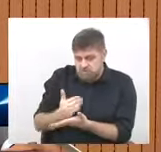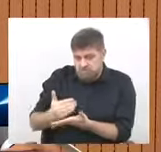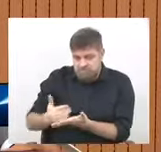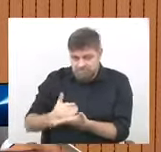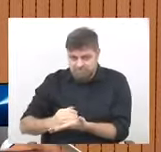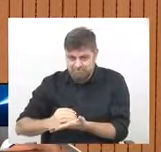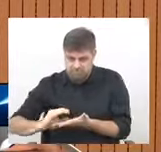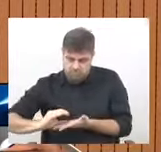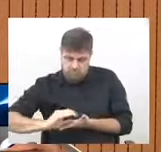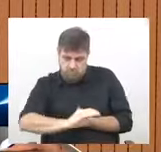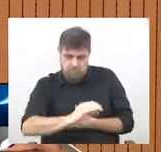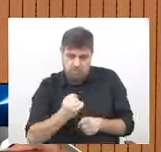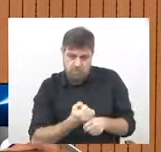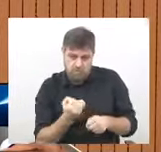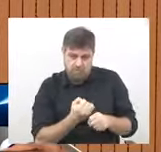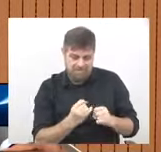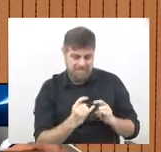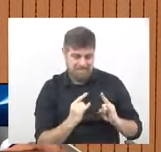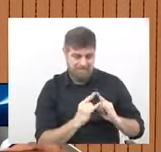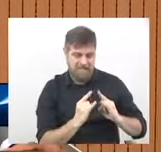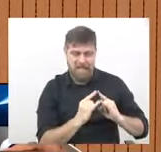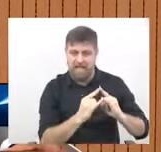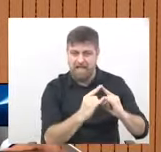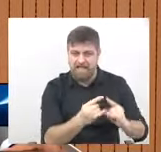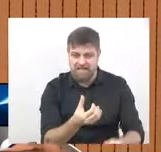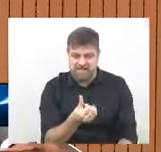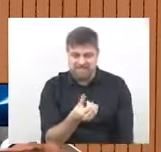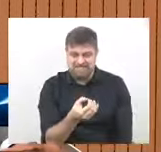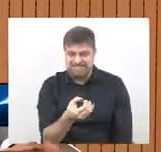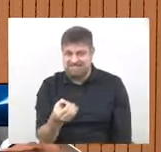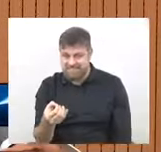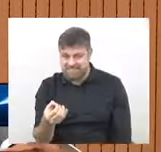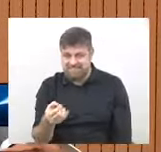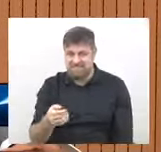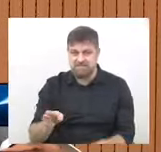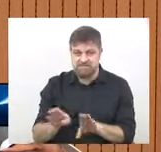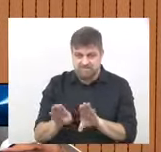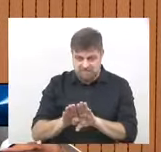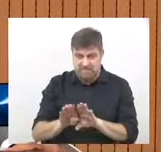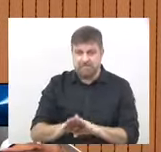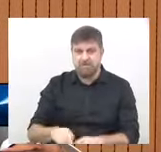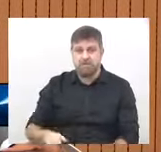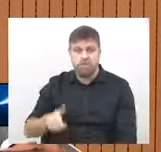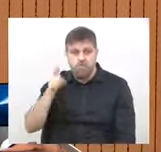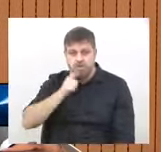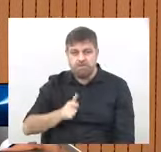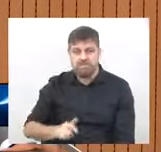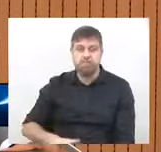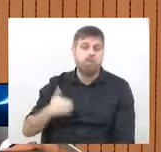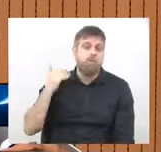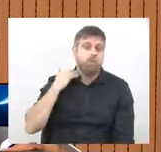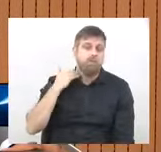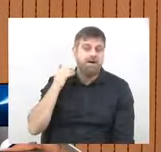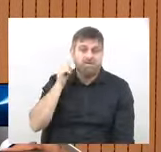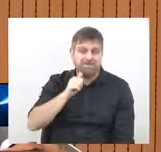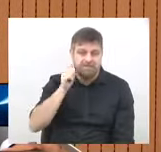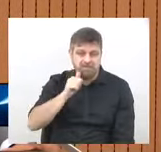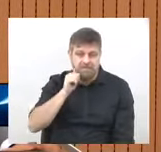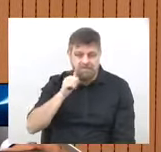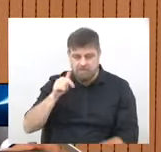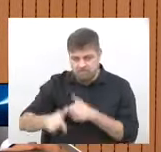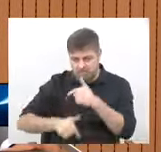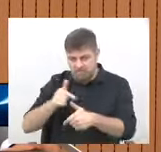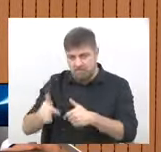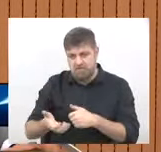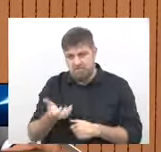um espaço onde colocamos 600 barracas ali, conseguimos o Seprocamp, o Banco da Mulher. Então, isso é trabalho. Então, eu gostaria de